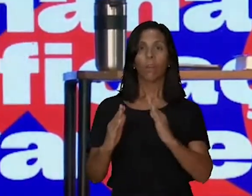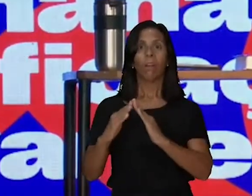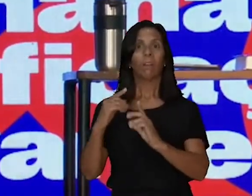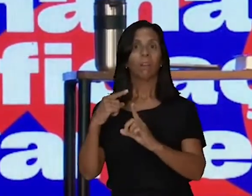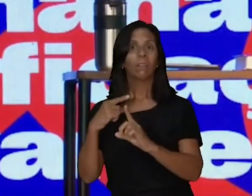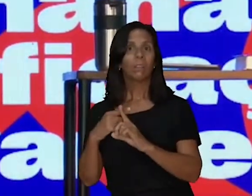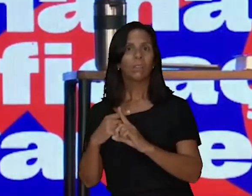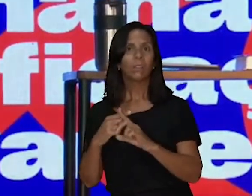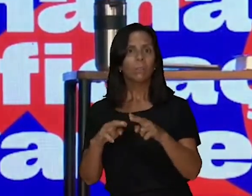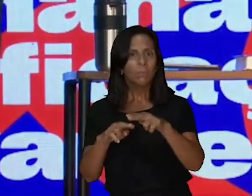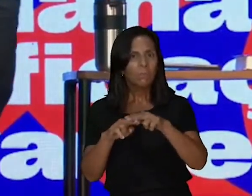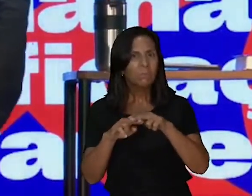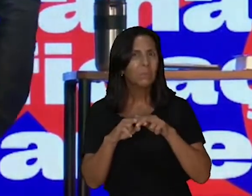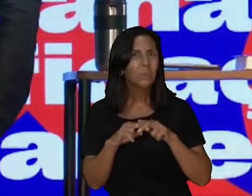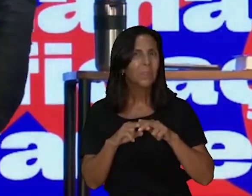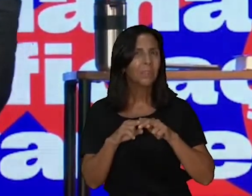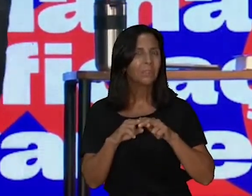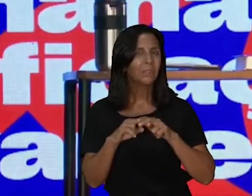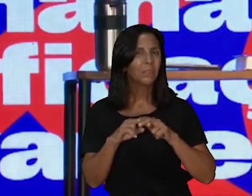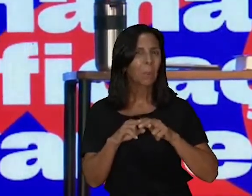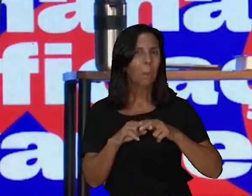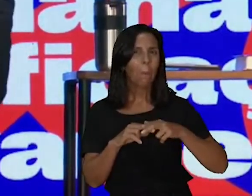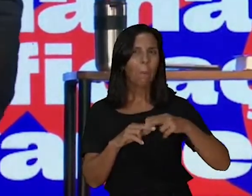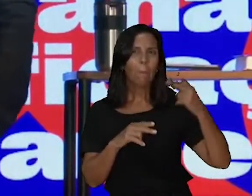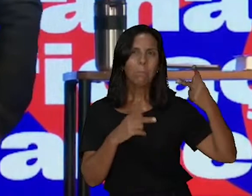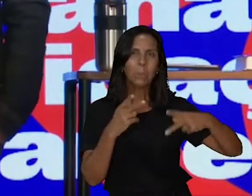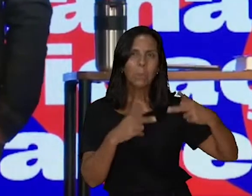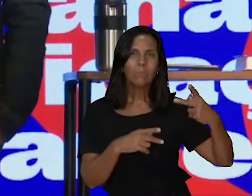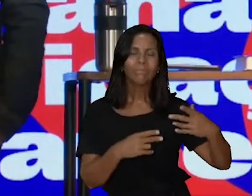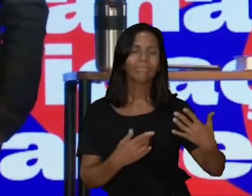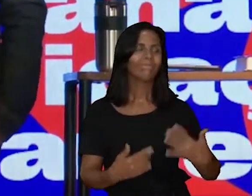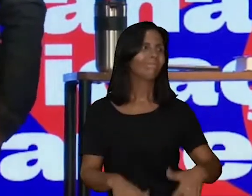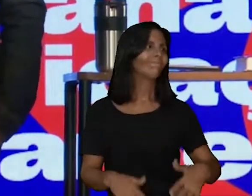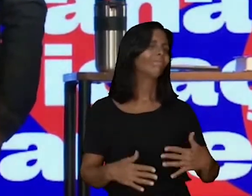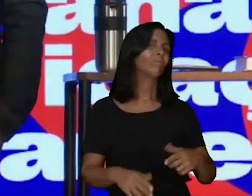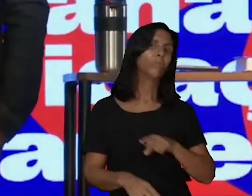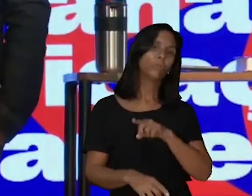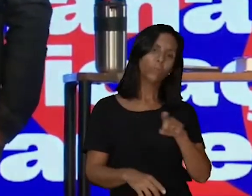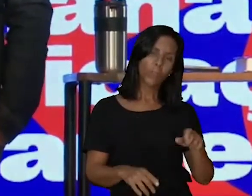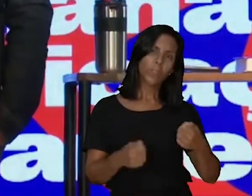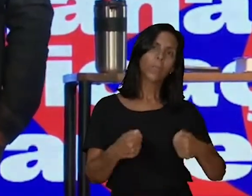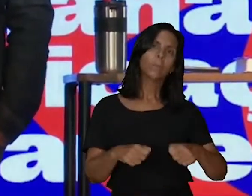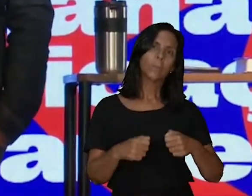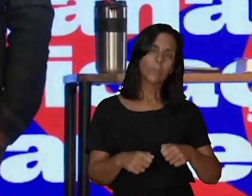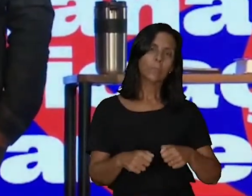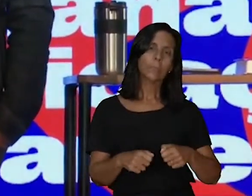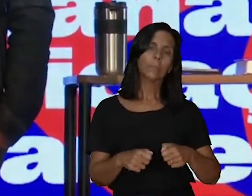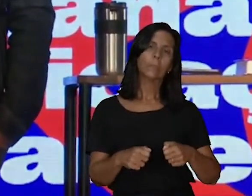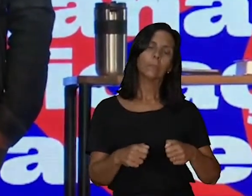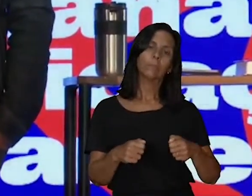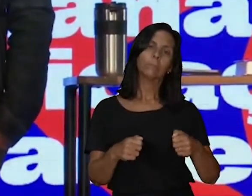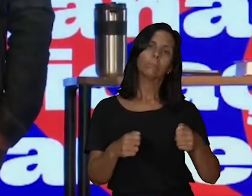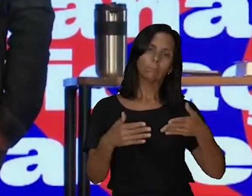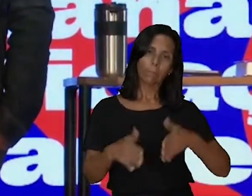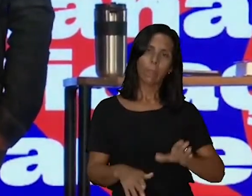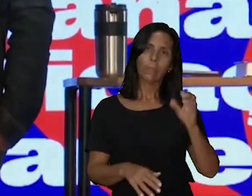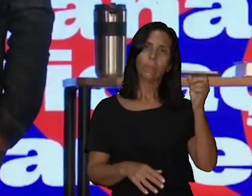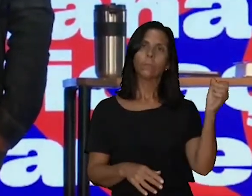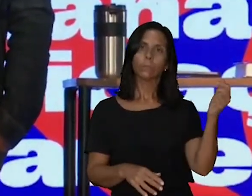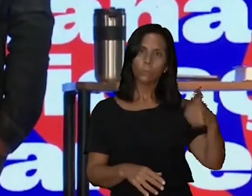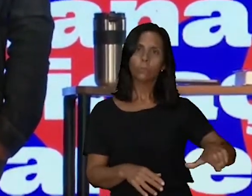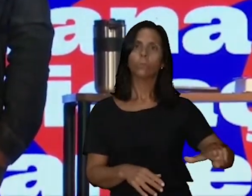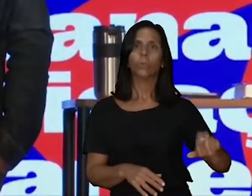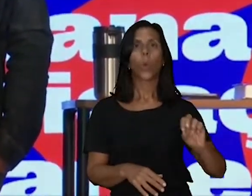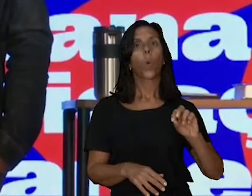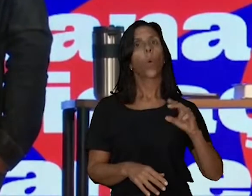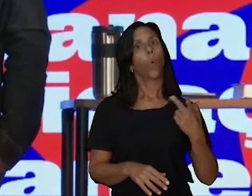2 opções. Ou você precisa de novo nascimento, ou você precisa ser